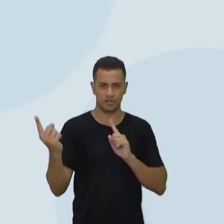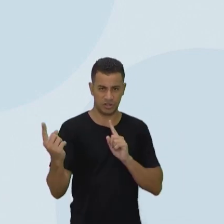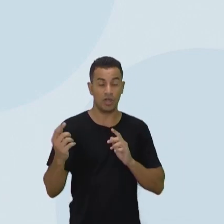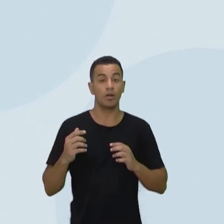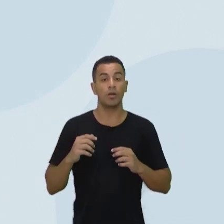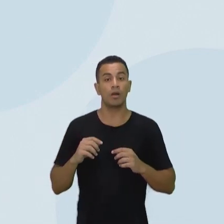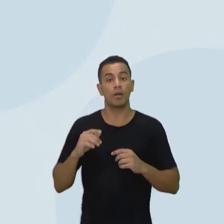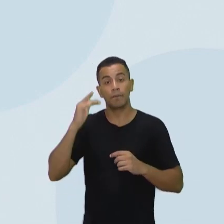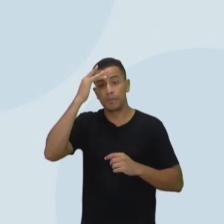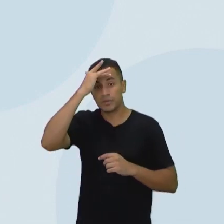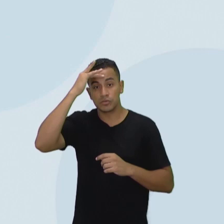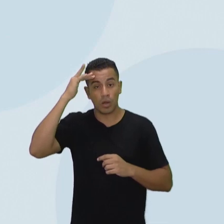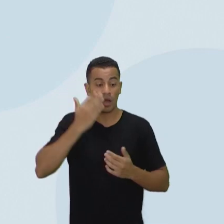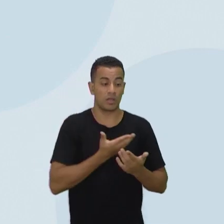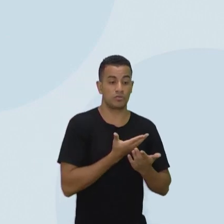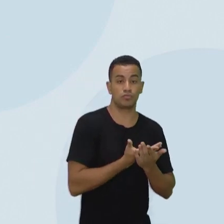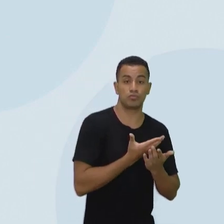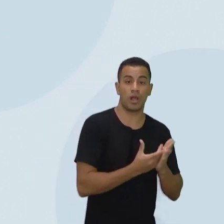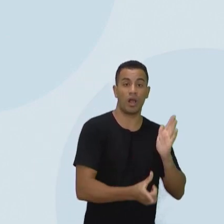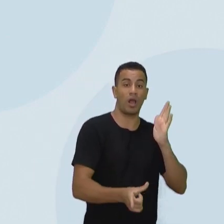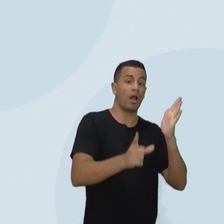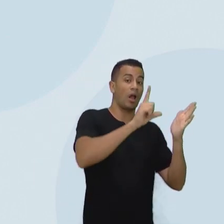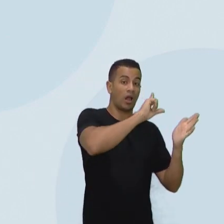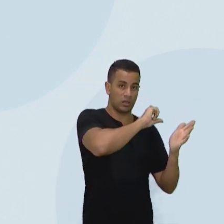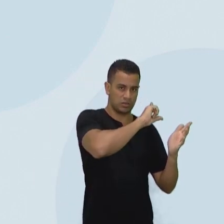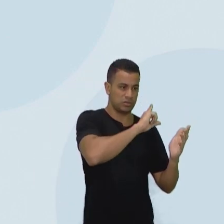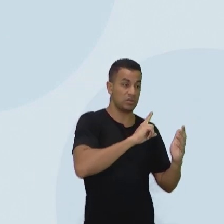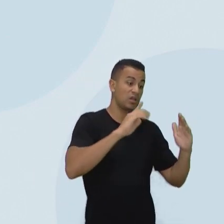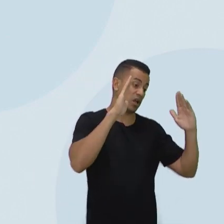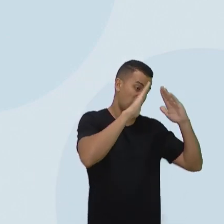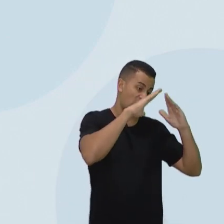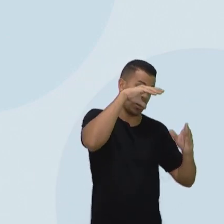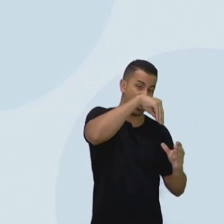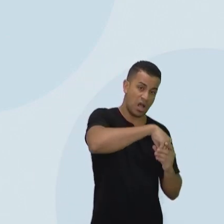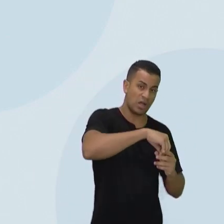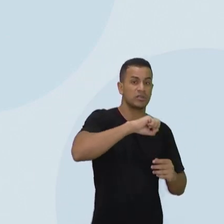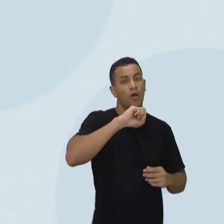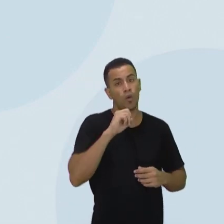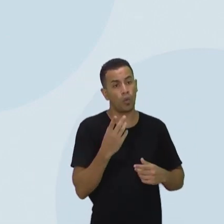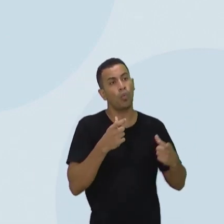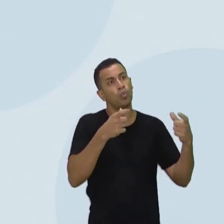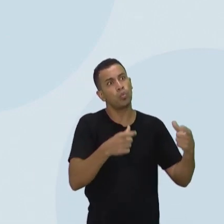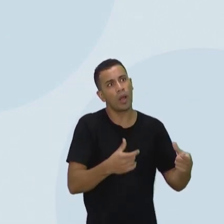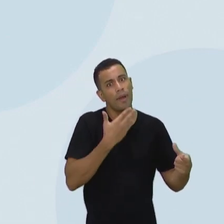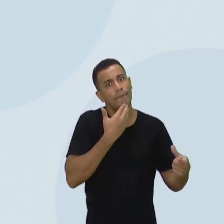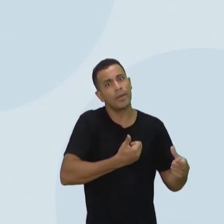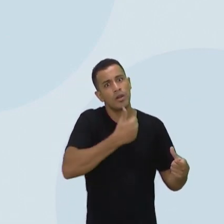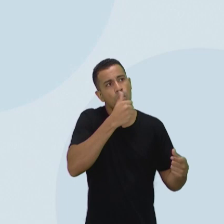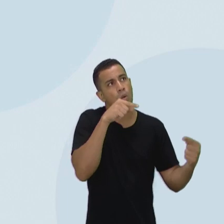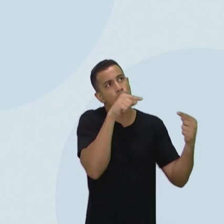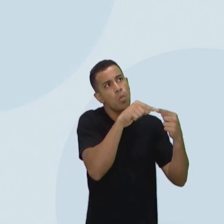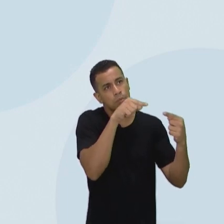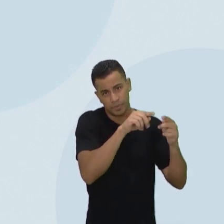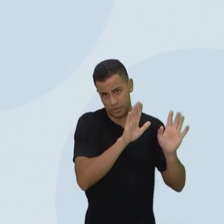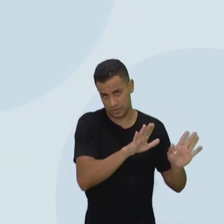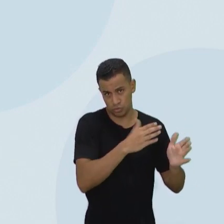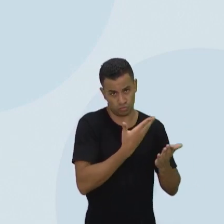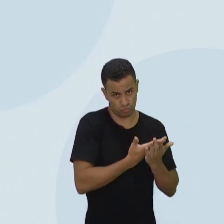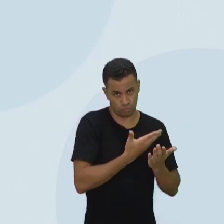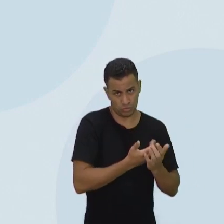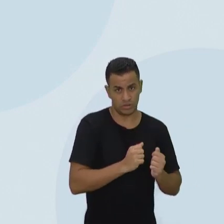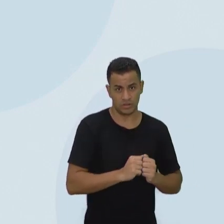essenciais antes da aula em sua casa ou um lugar que seja adequado. Esse conteúdo é disponibilizado pelo professor na forma